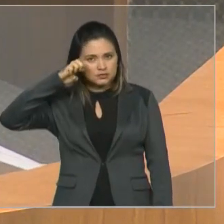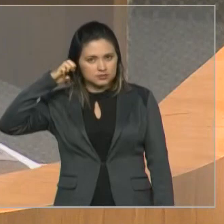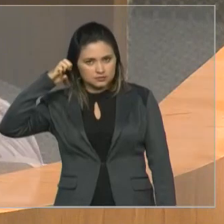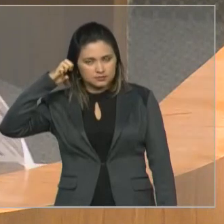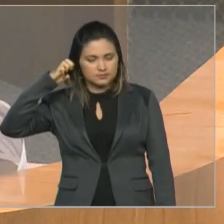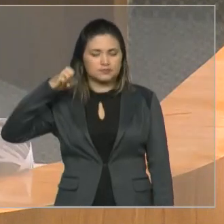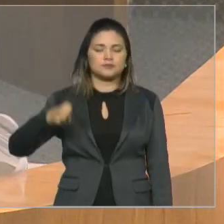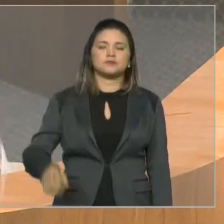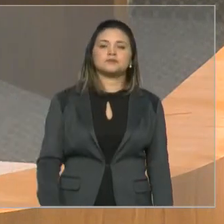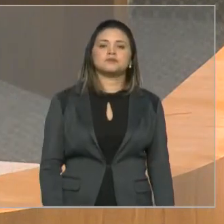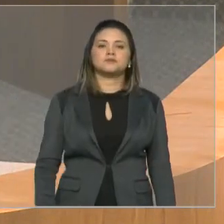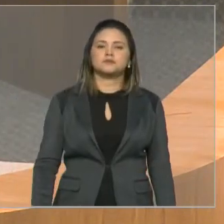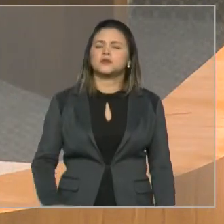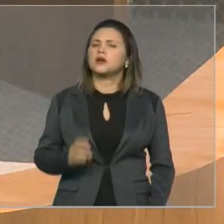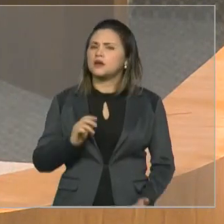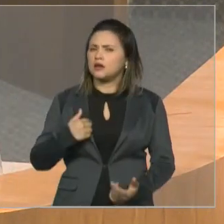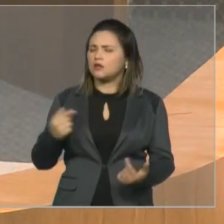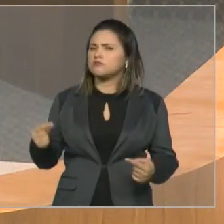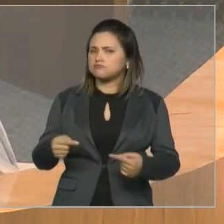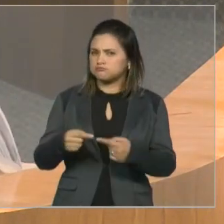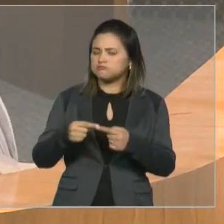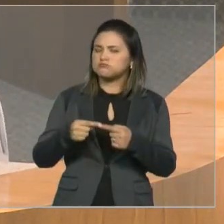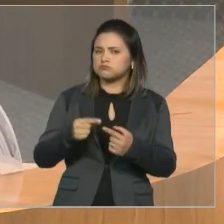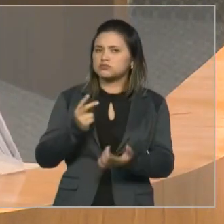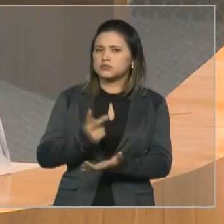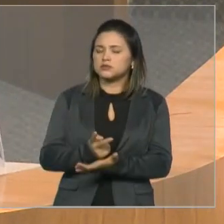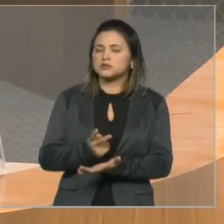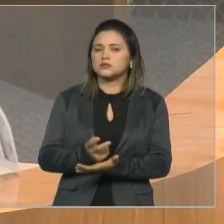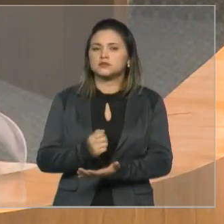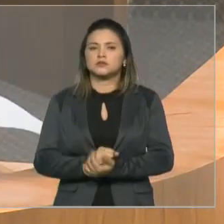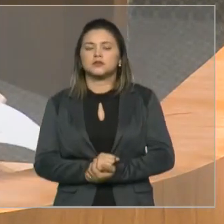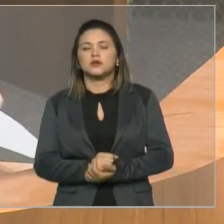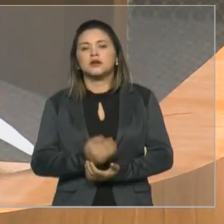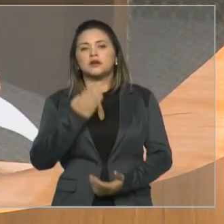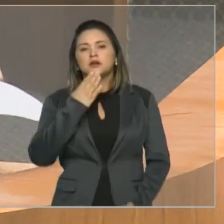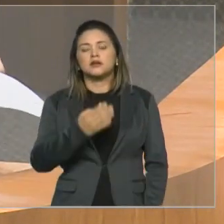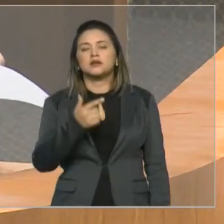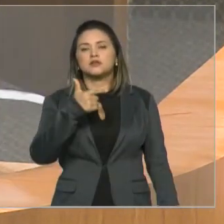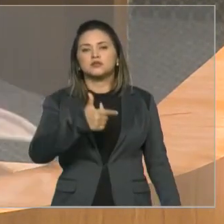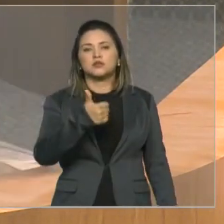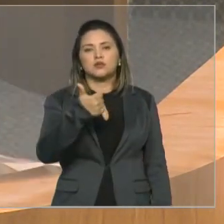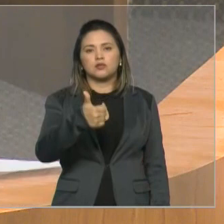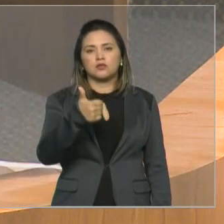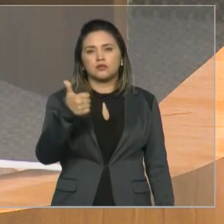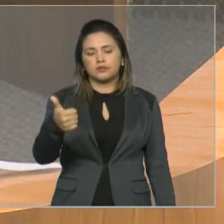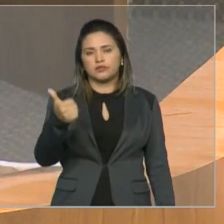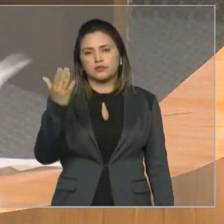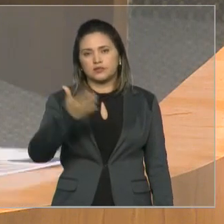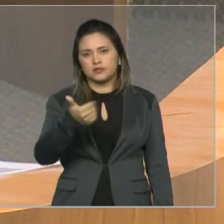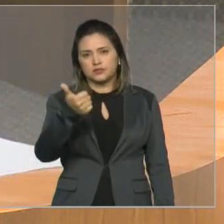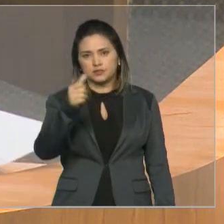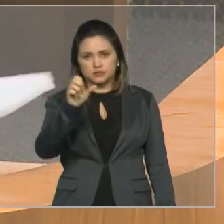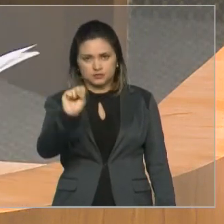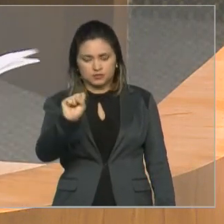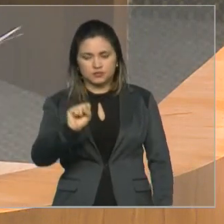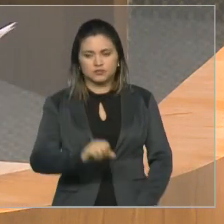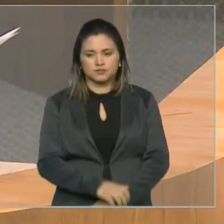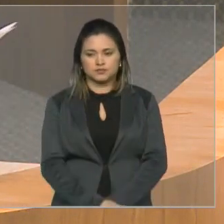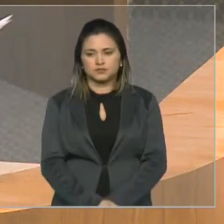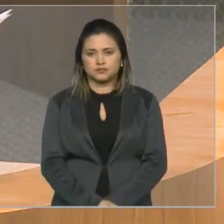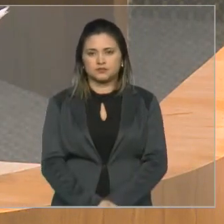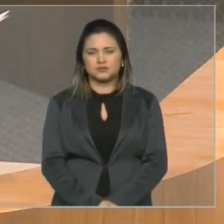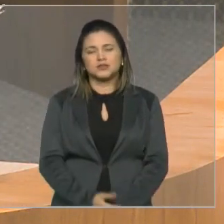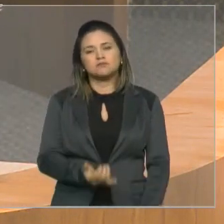do deputado Eduardo Braide, o requerimento 211/2018, ou melhor, desculpe,